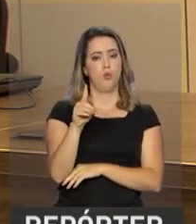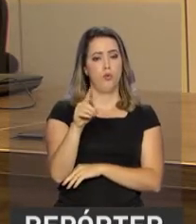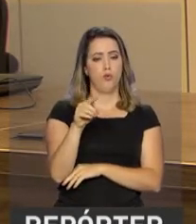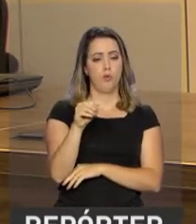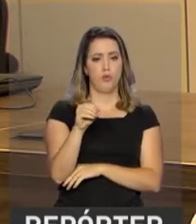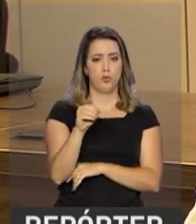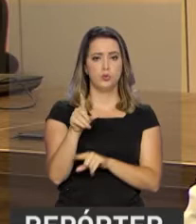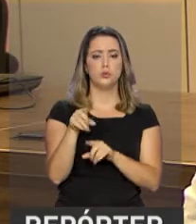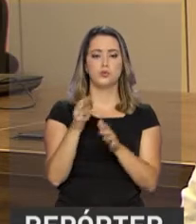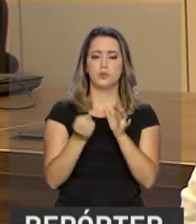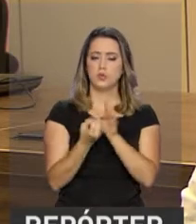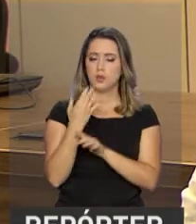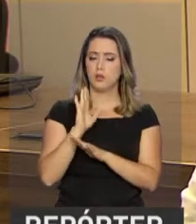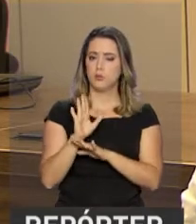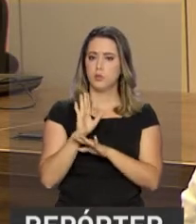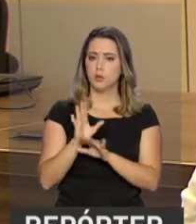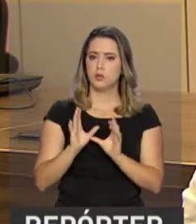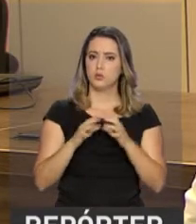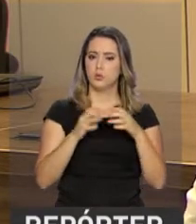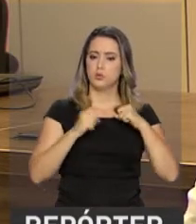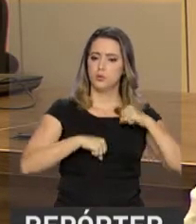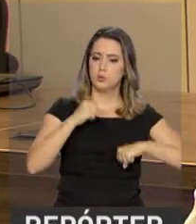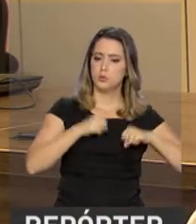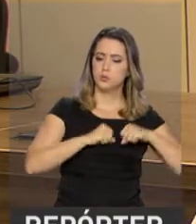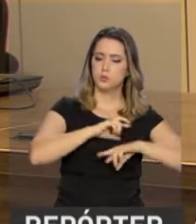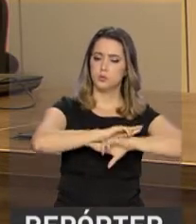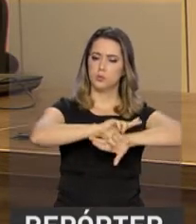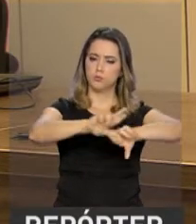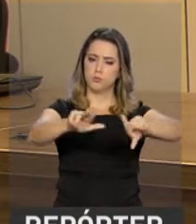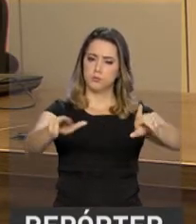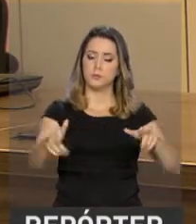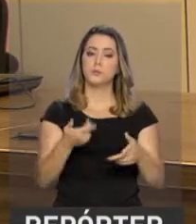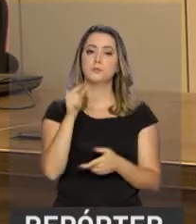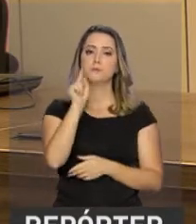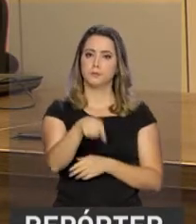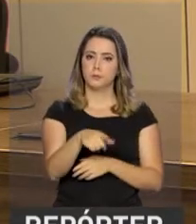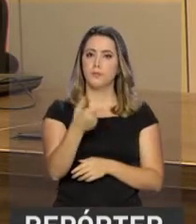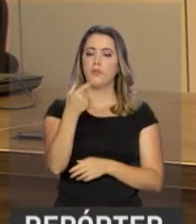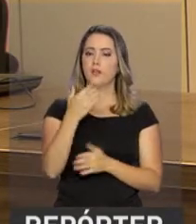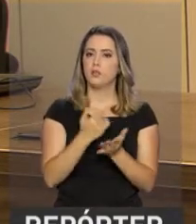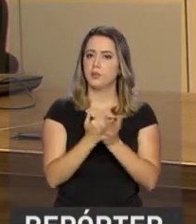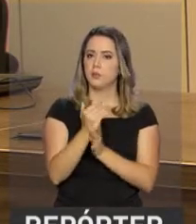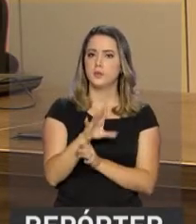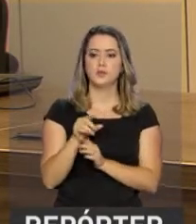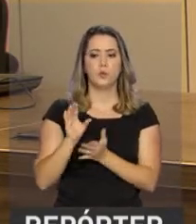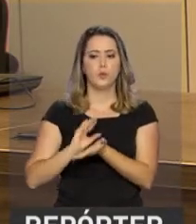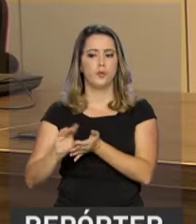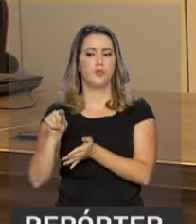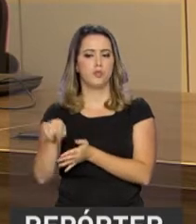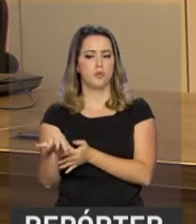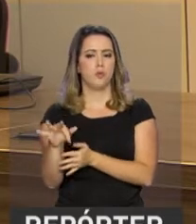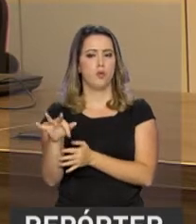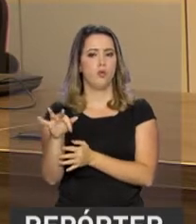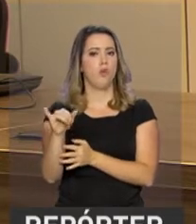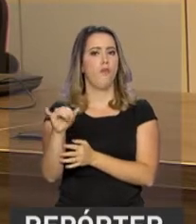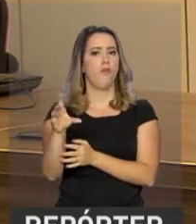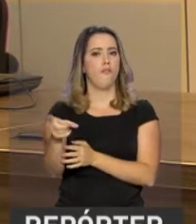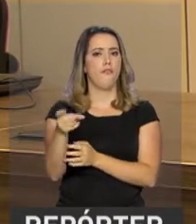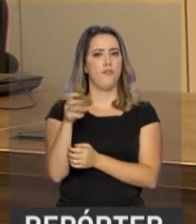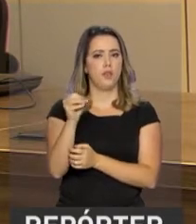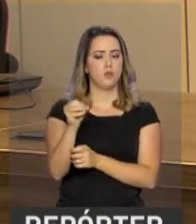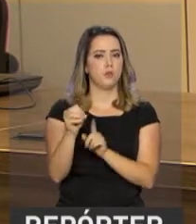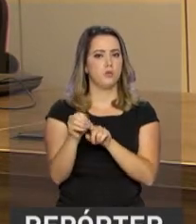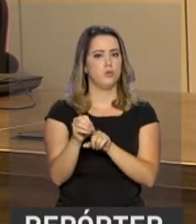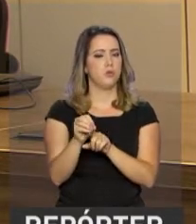para financiar o setor produtivo de uma forma geral vai ser desde investimento fixo ao investimento